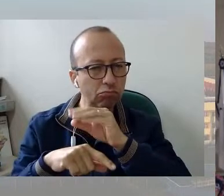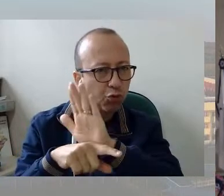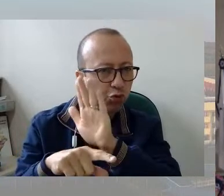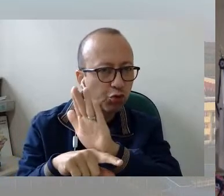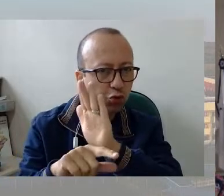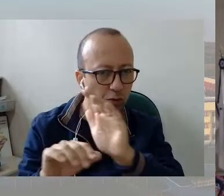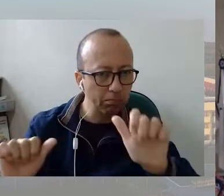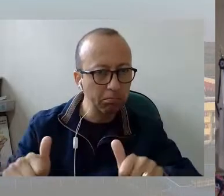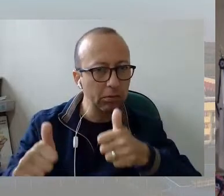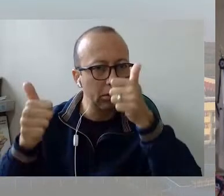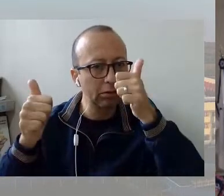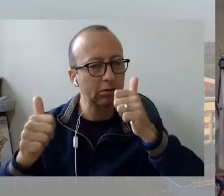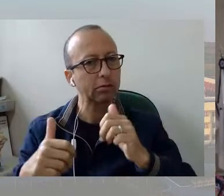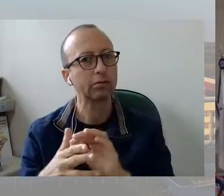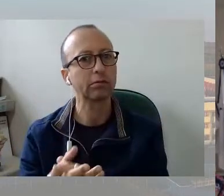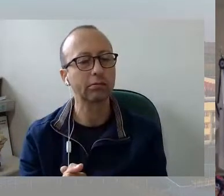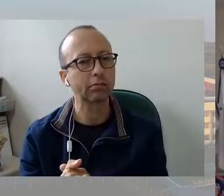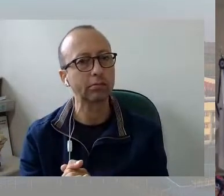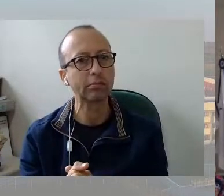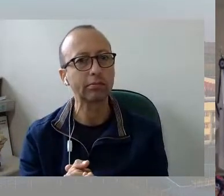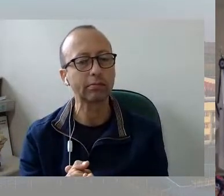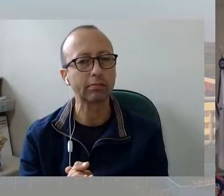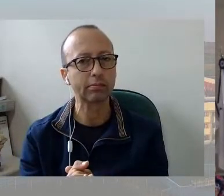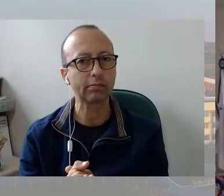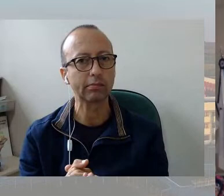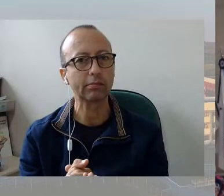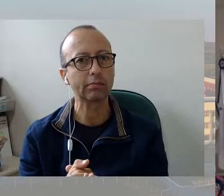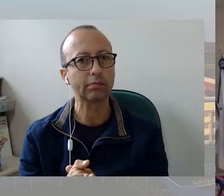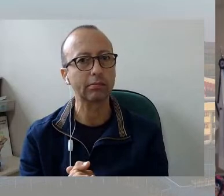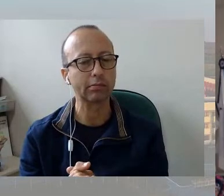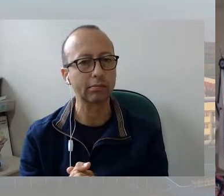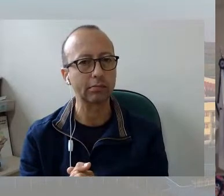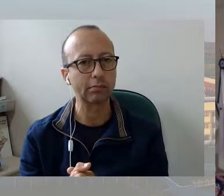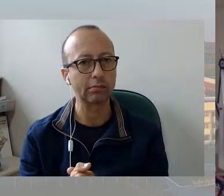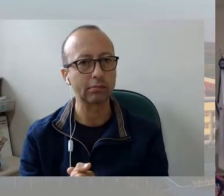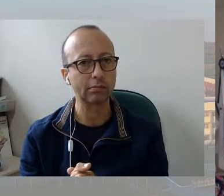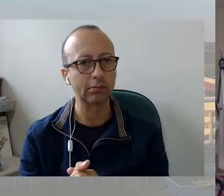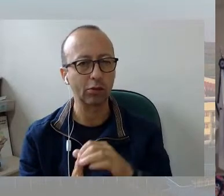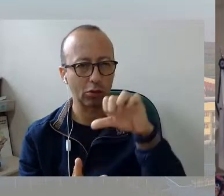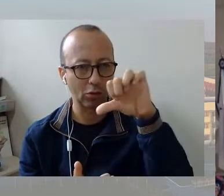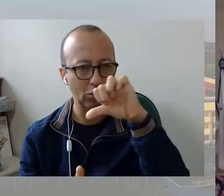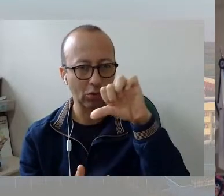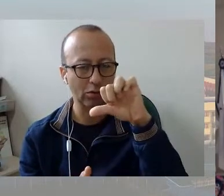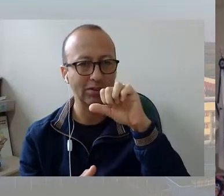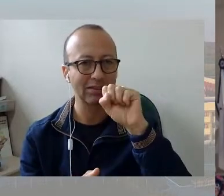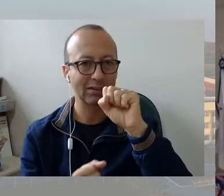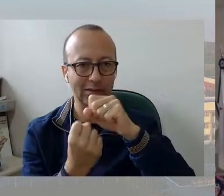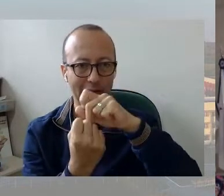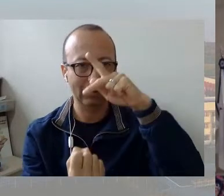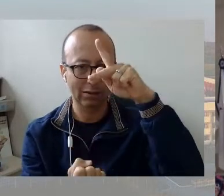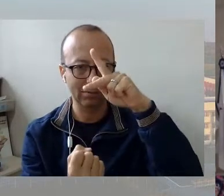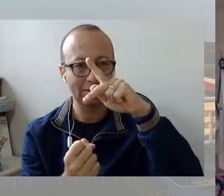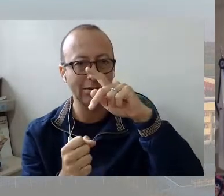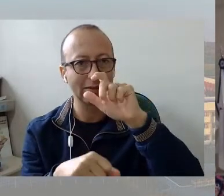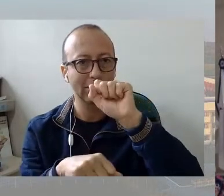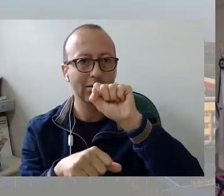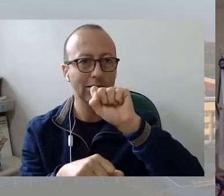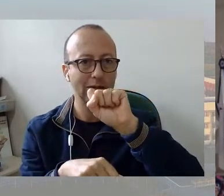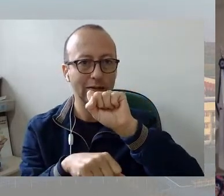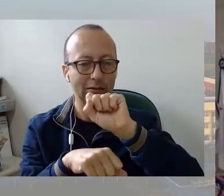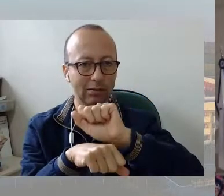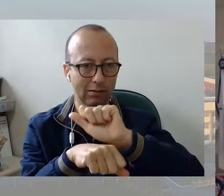uma oportunidade de participar ativamente da organização do nono CIEP em Santana do Livramento,